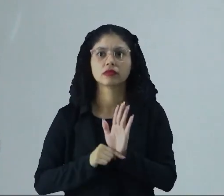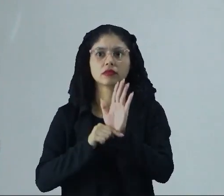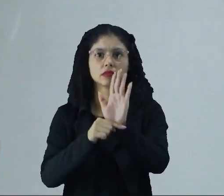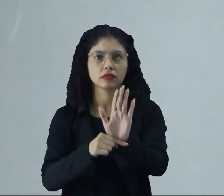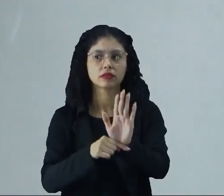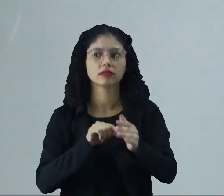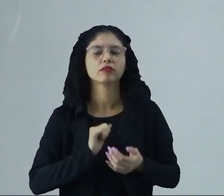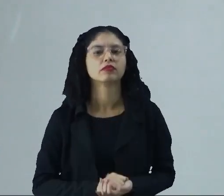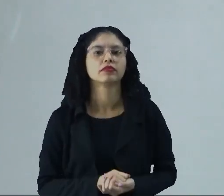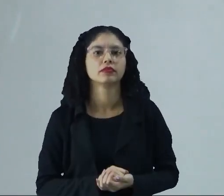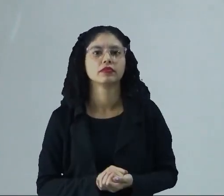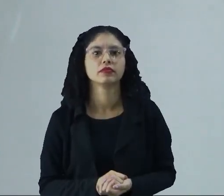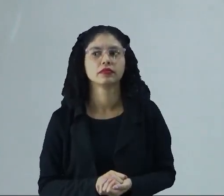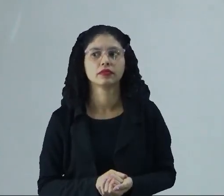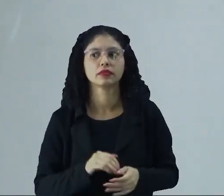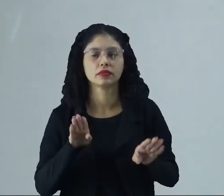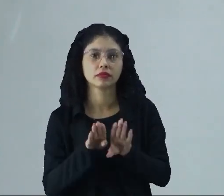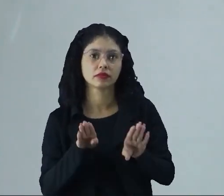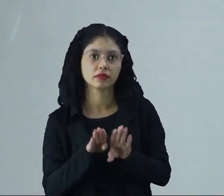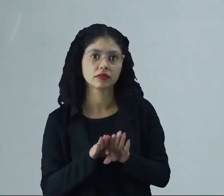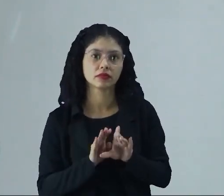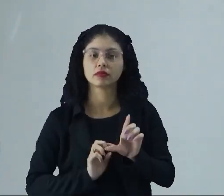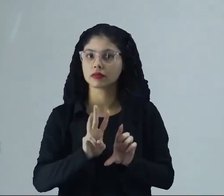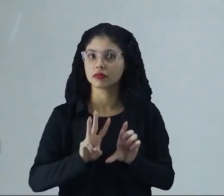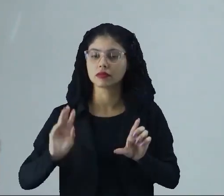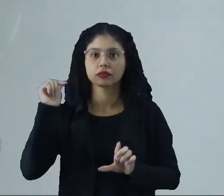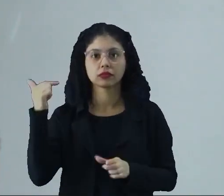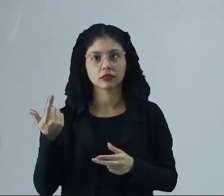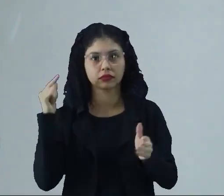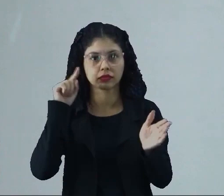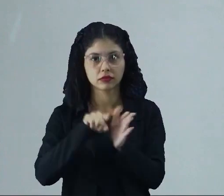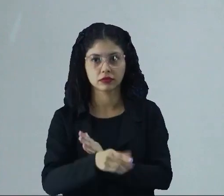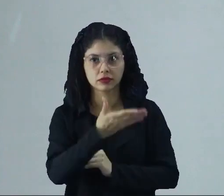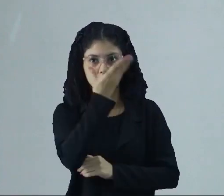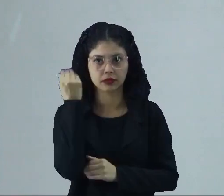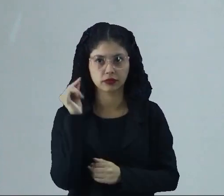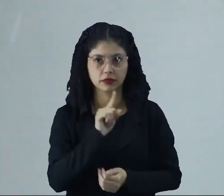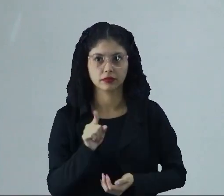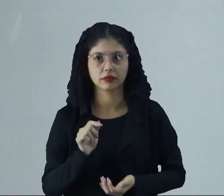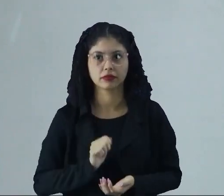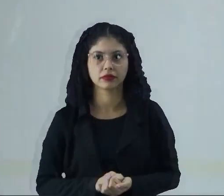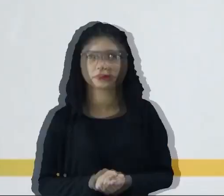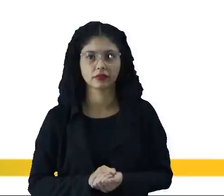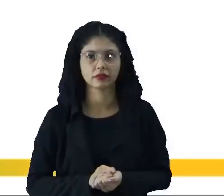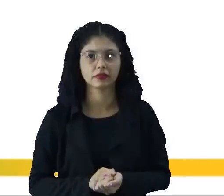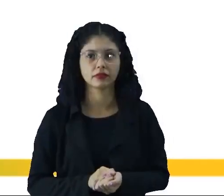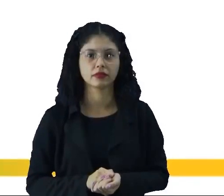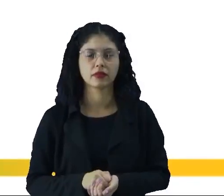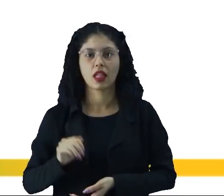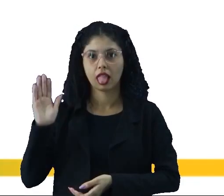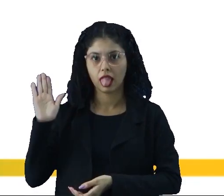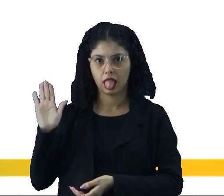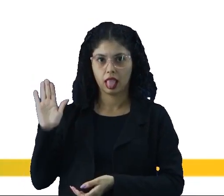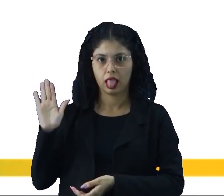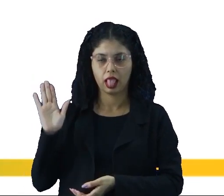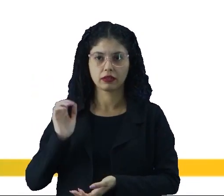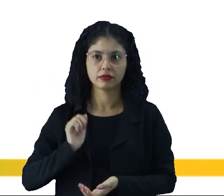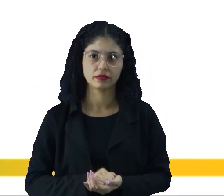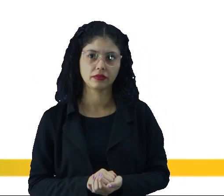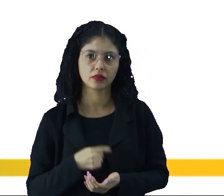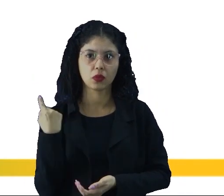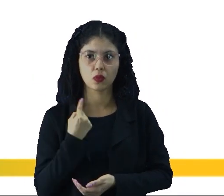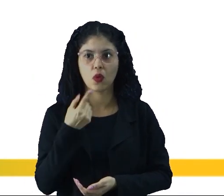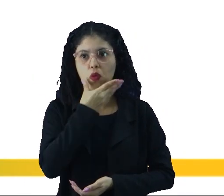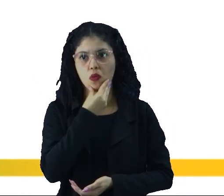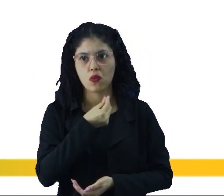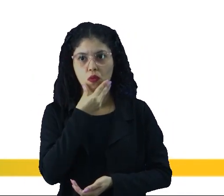colocamos aqui para vocês. Temos sites lá com outras questões. E não esqueçam, tá? Essa frase também de Albert Einstein. O